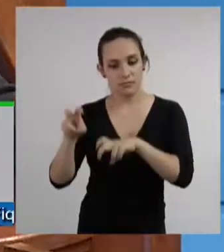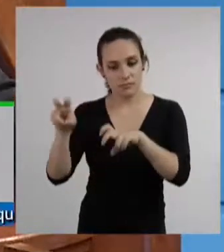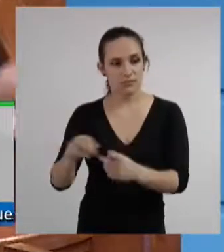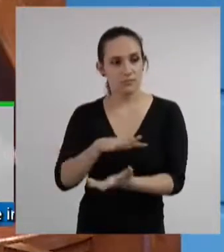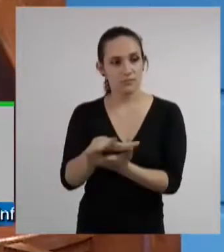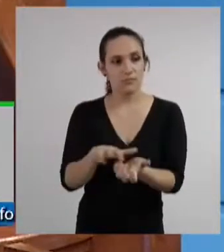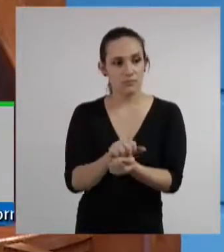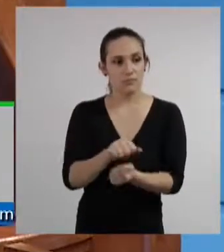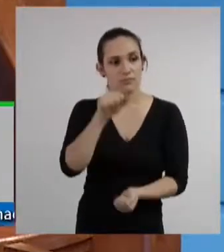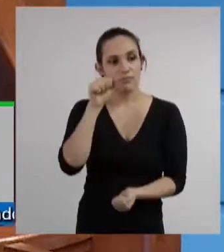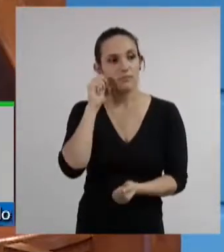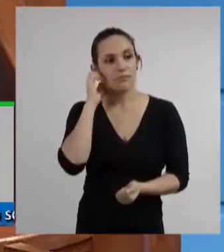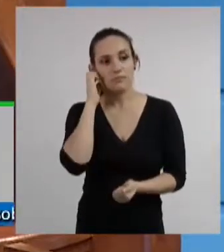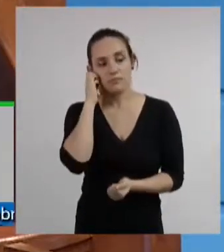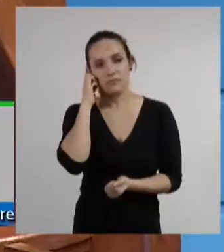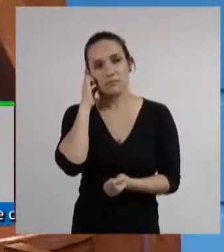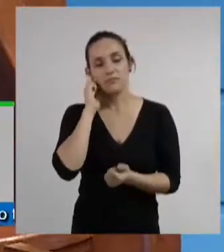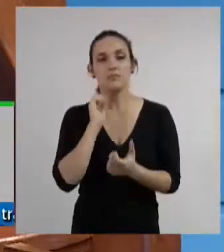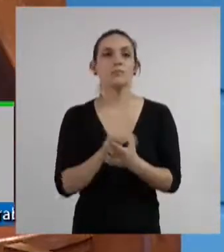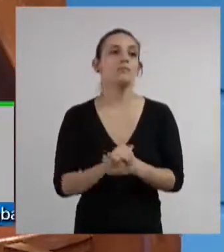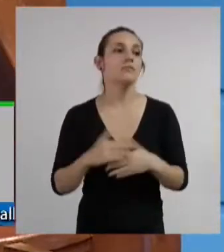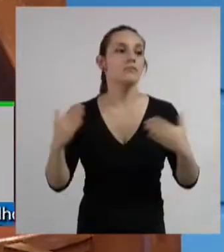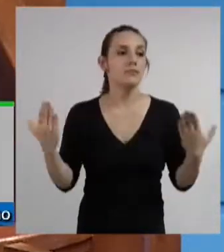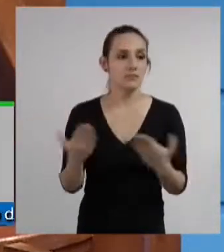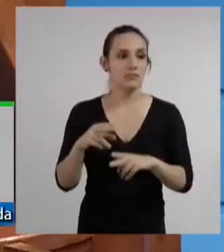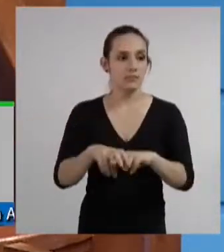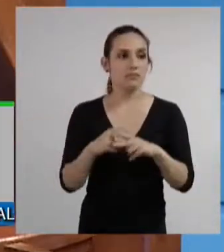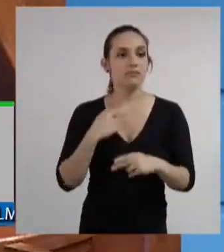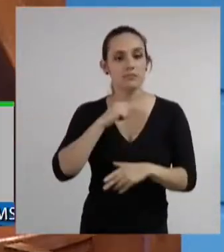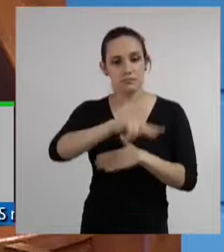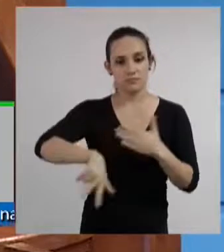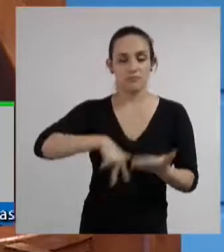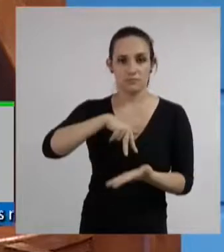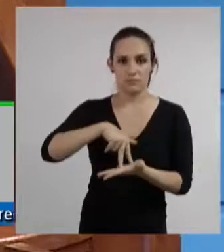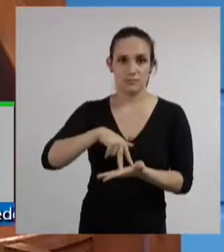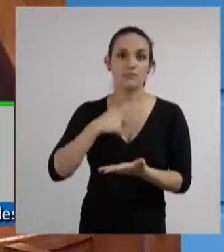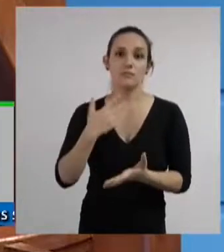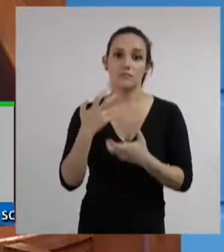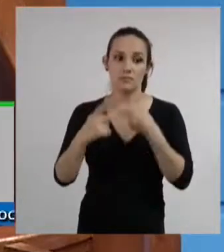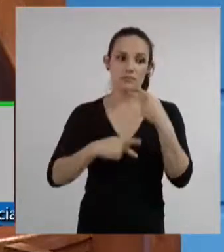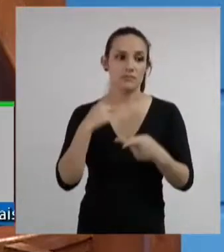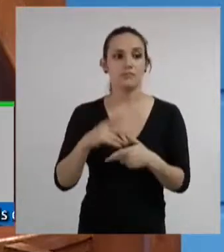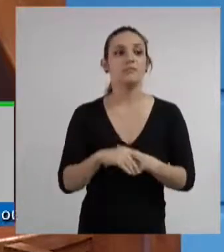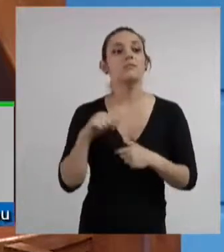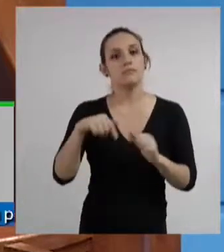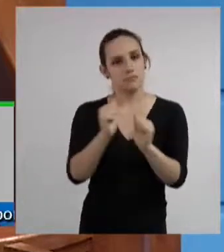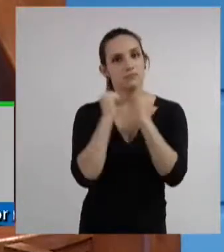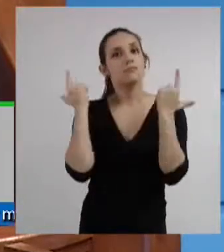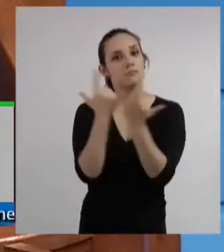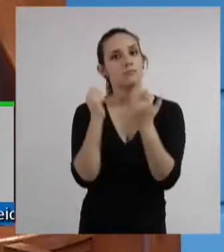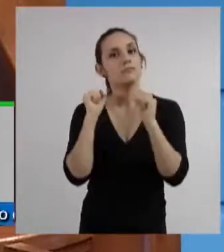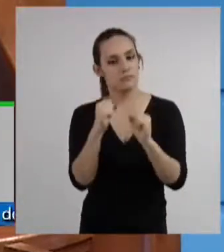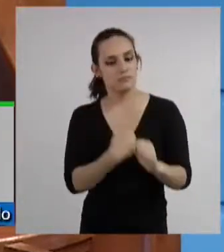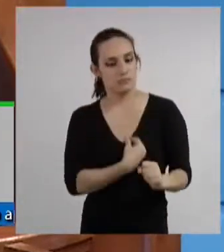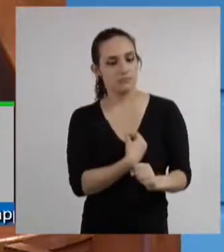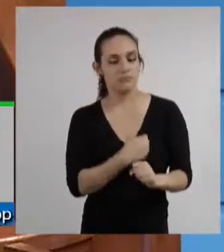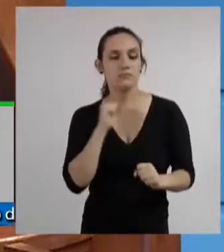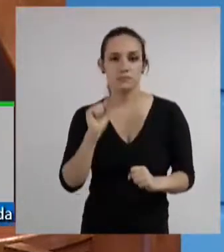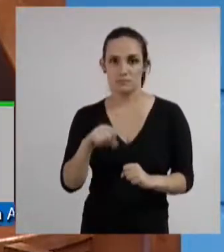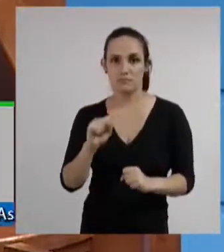Então, gente, é com essa convicção que eu venho aqui dizer para vocês de que a Assembleia Legislativa pode participar, e